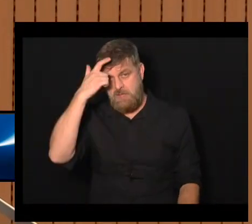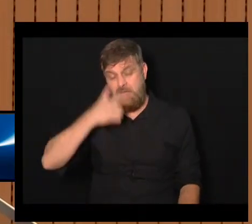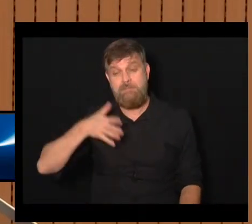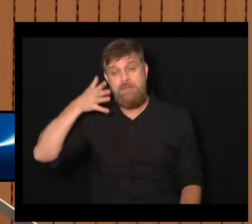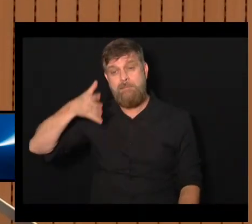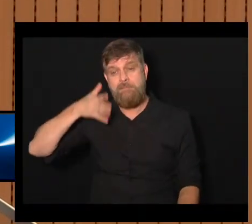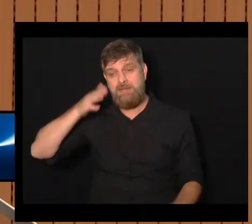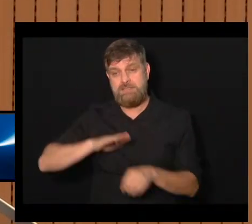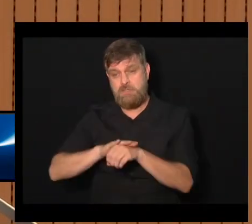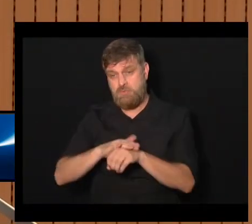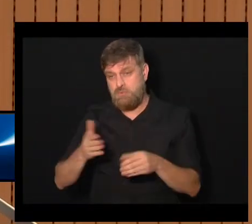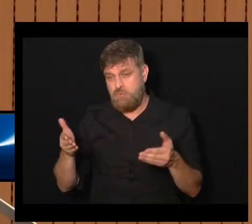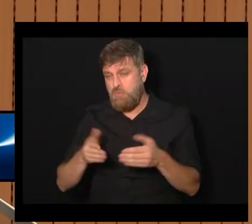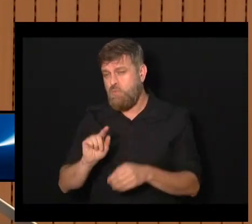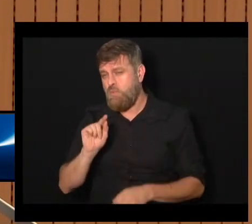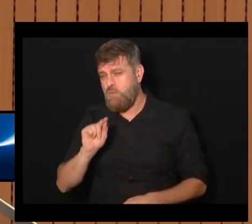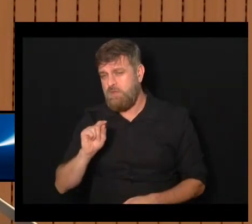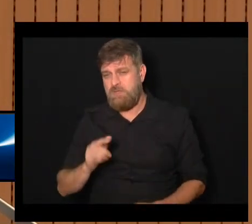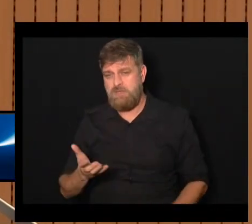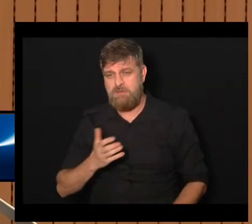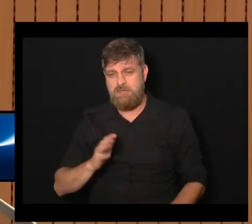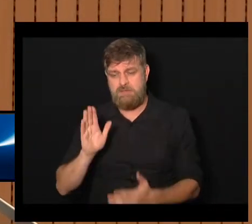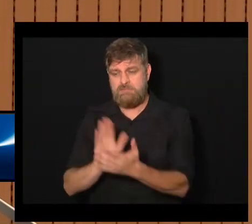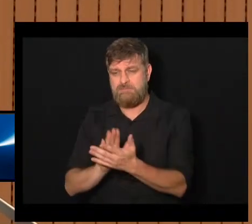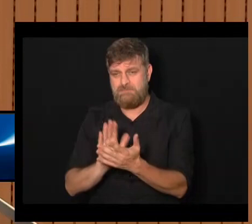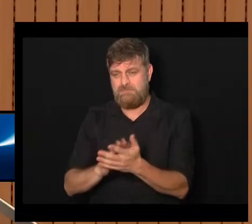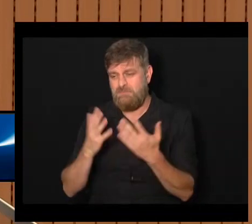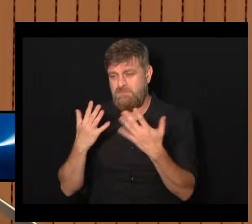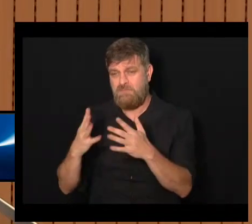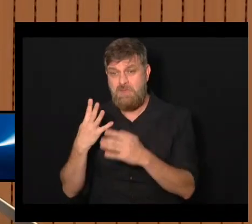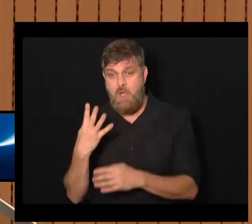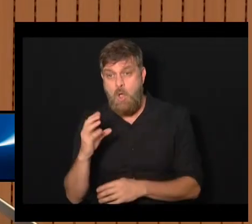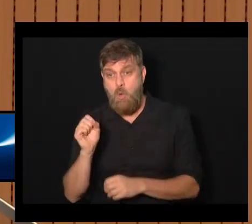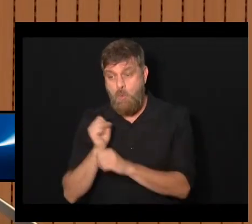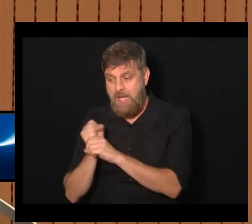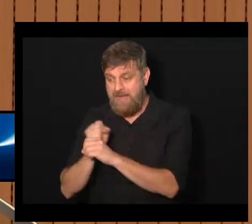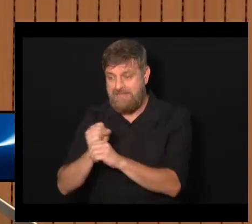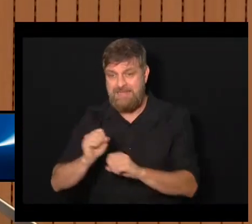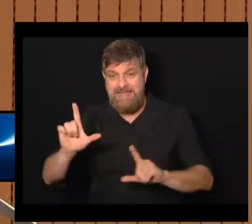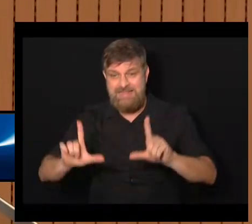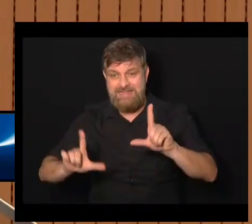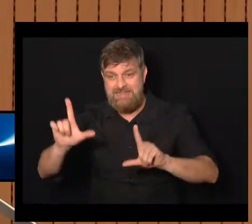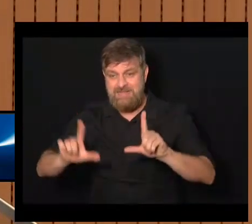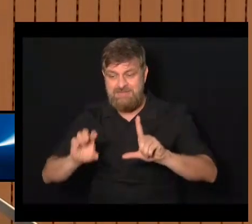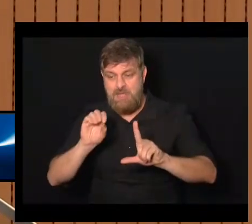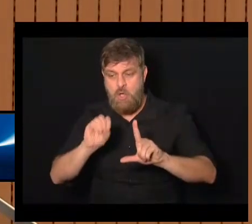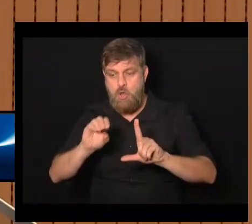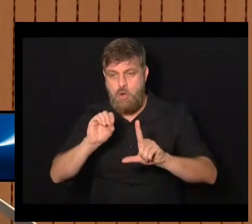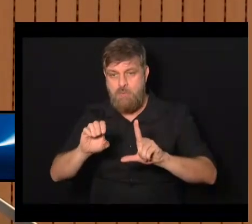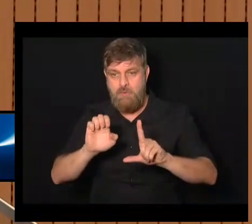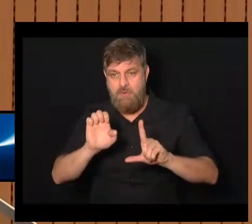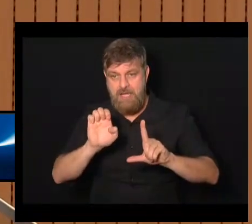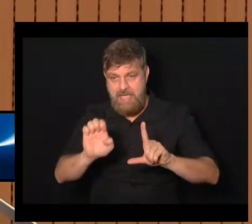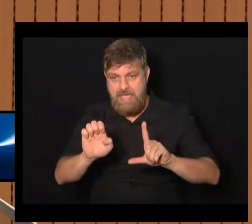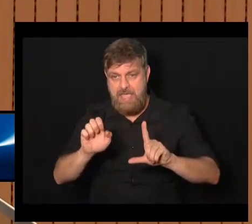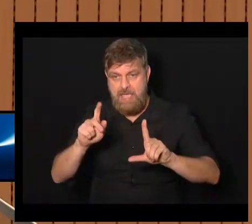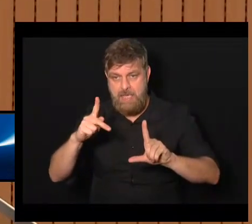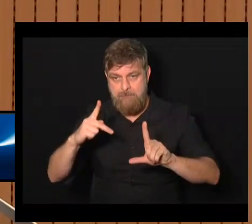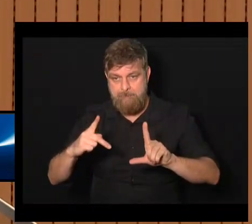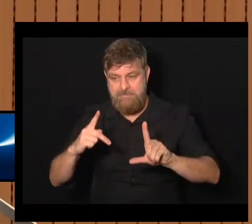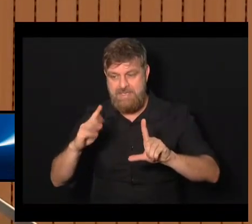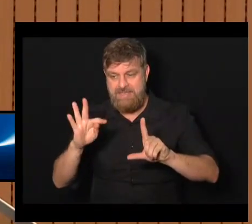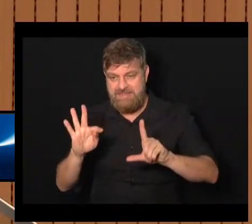nesta noite, senhor presidente, é para exaltar os 40 anos das emissoras pioneiras de televisão, a IPTV